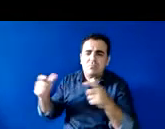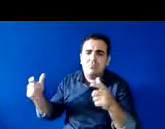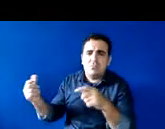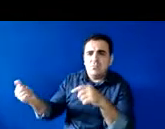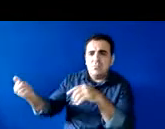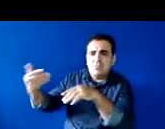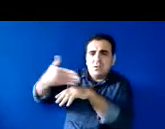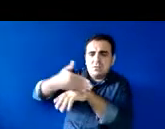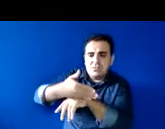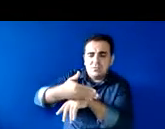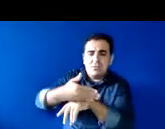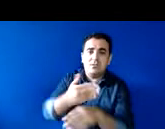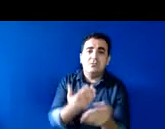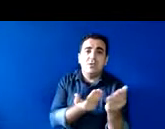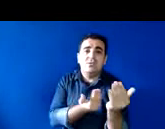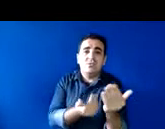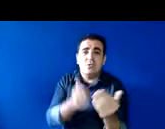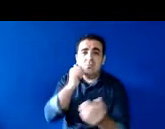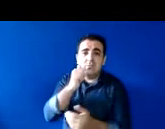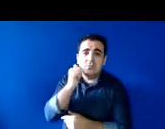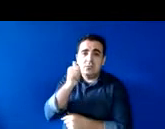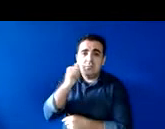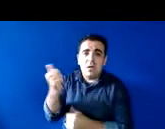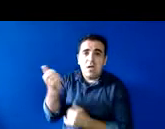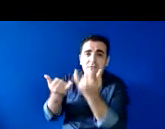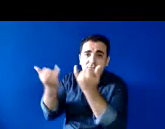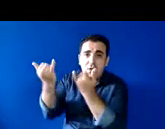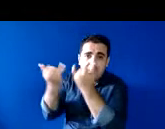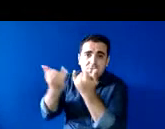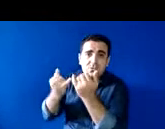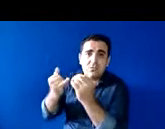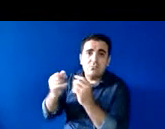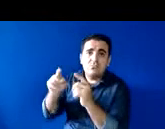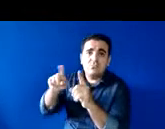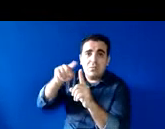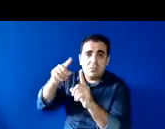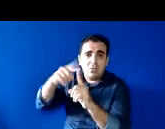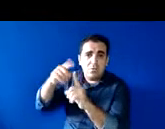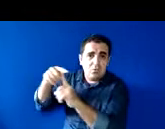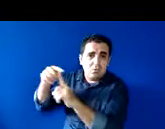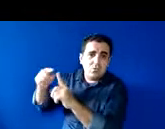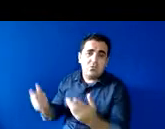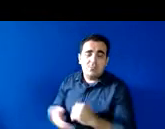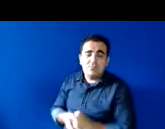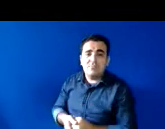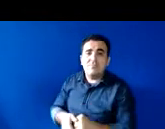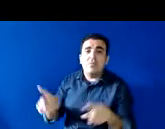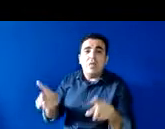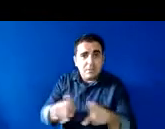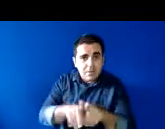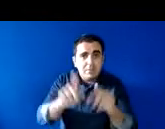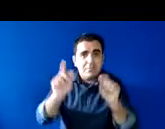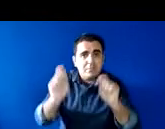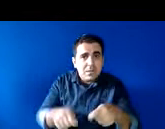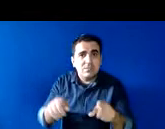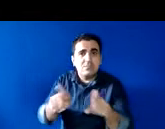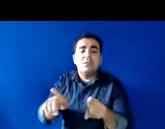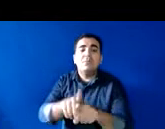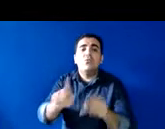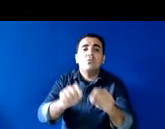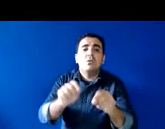dessas jovens mulheres à informação e aos métodos adequados. Mas precisamos também de capacitar os